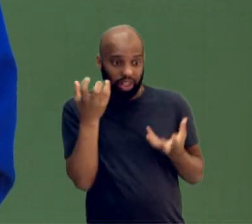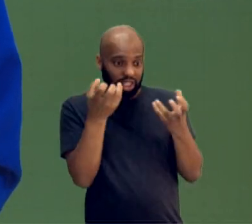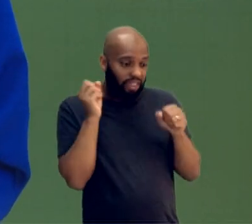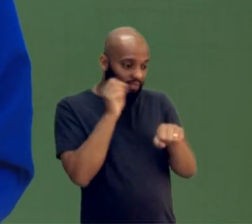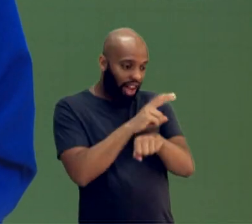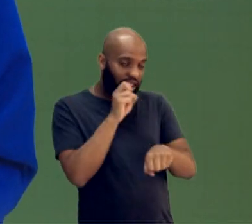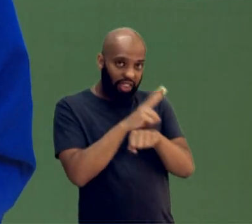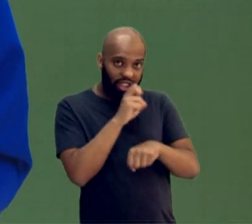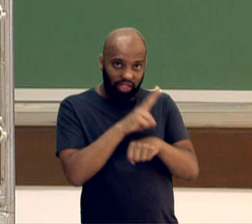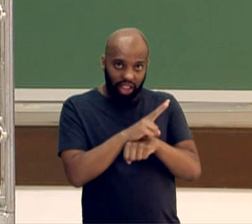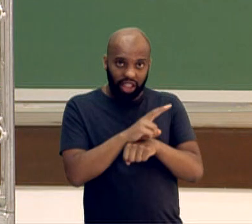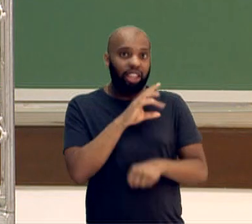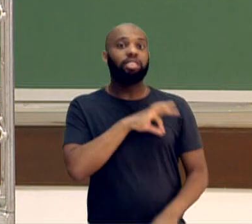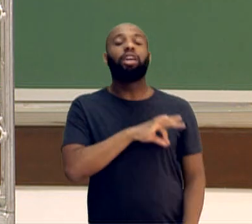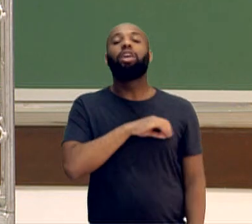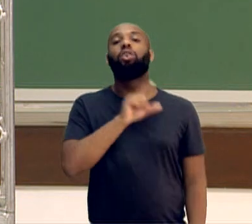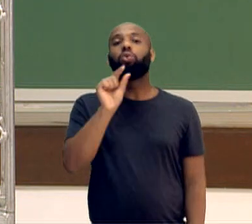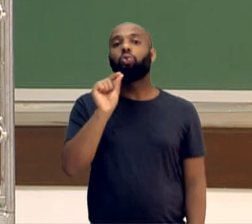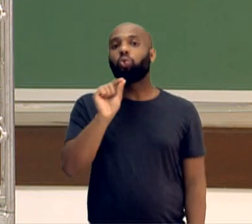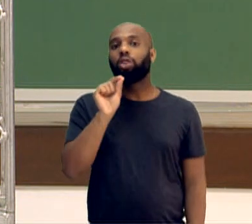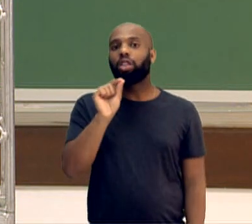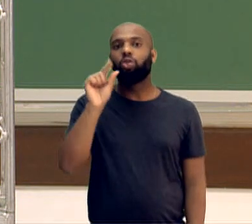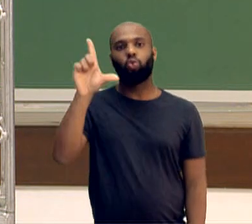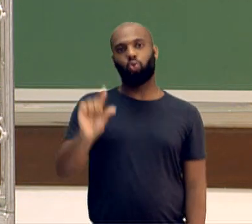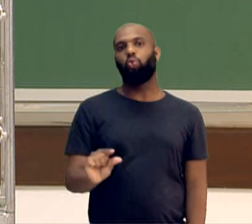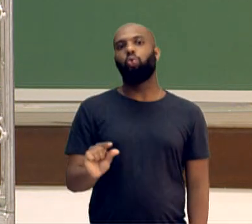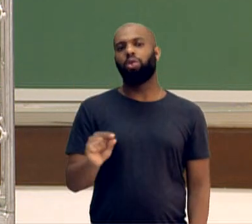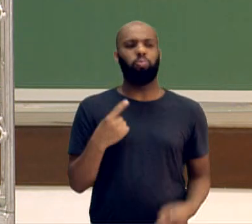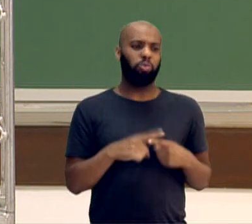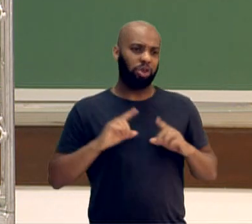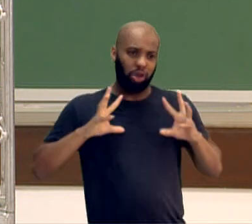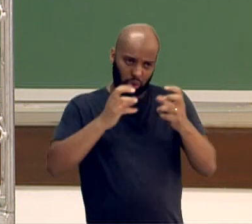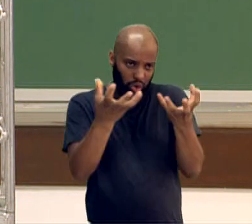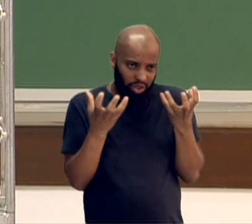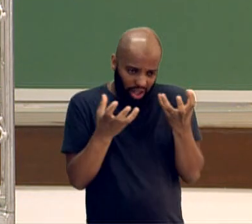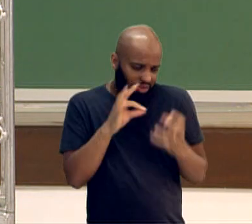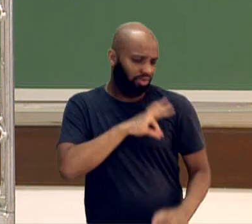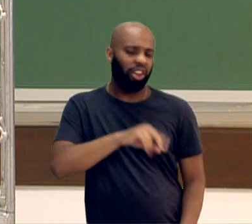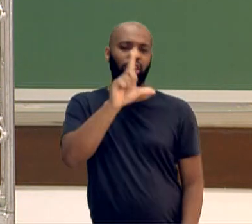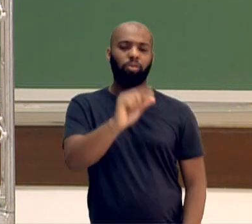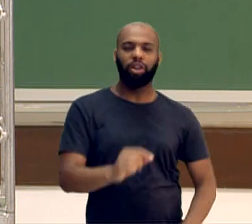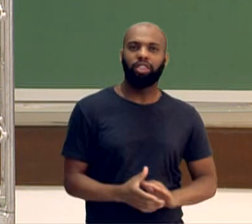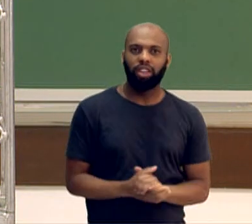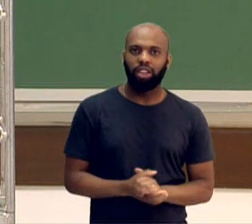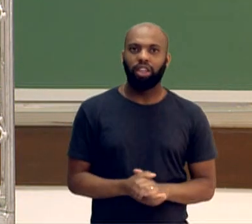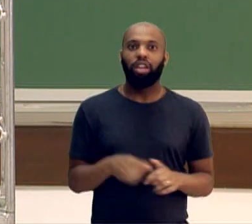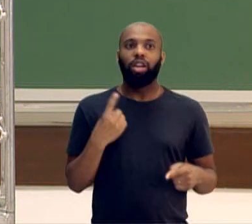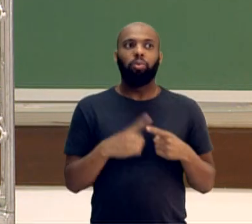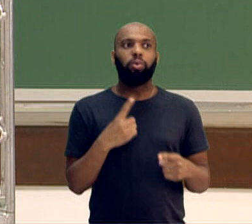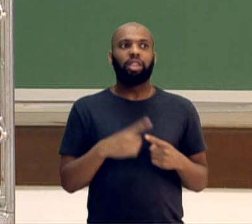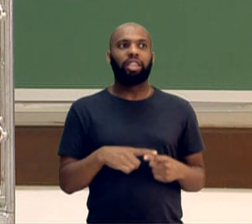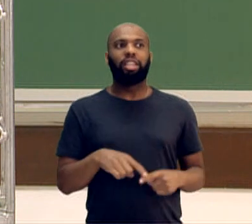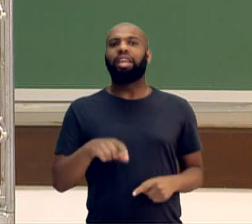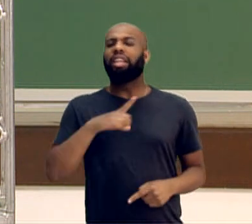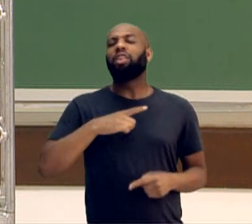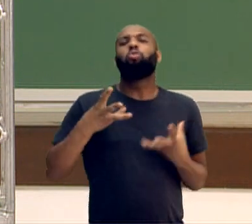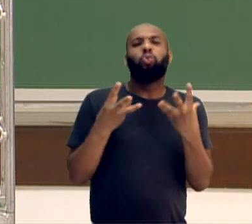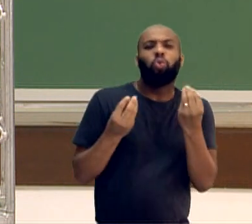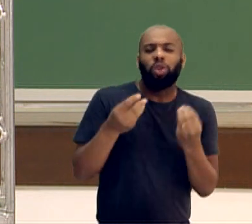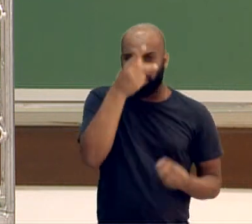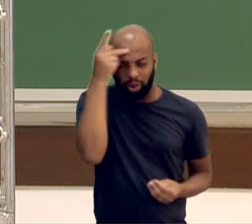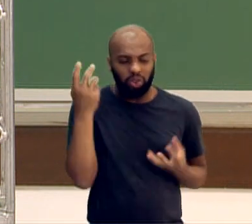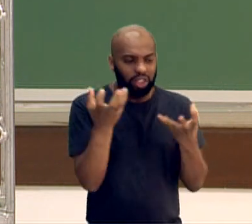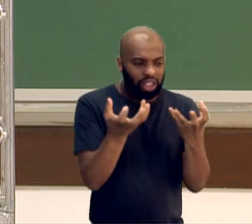do salário desse cidadão? Ser baixo. Se ninguém procura e precisa de um especialista, do especialista, do especialista, do